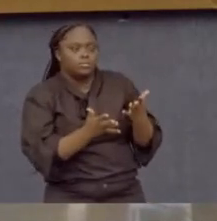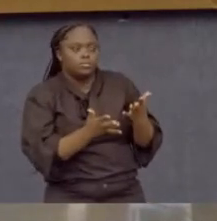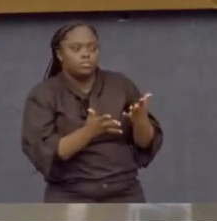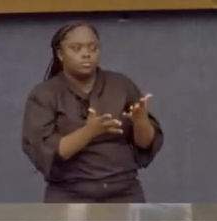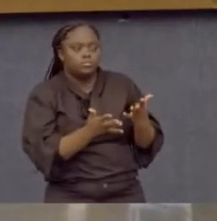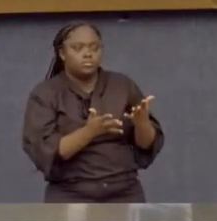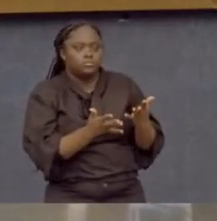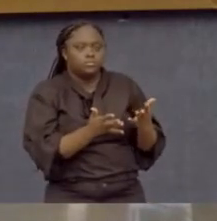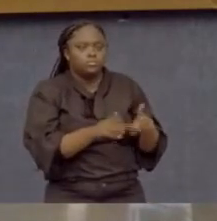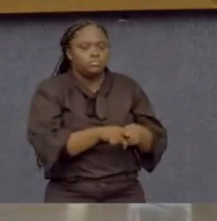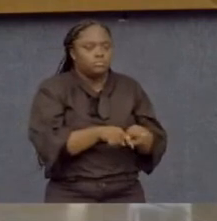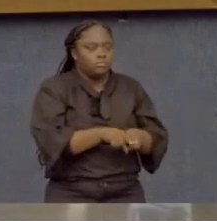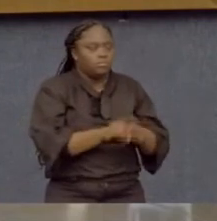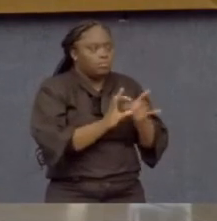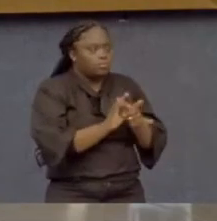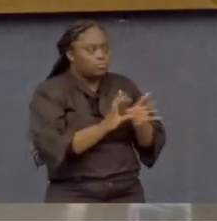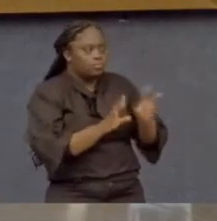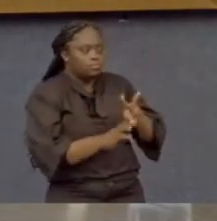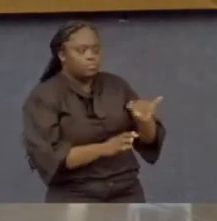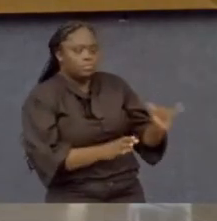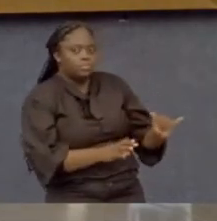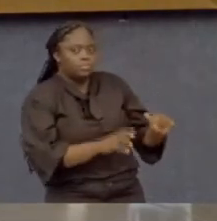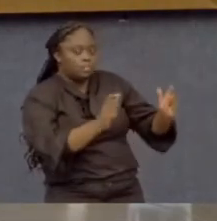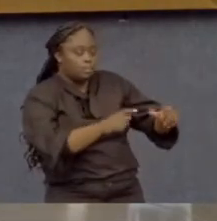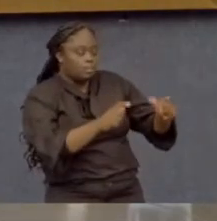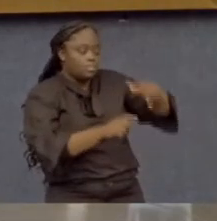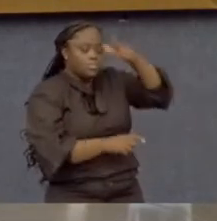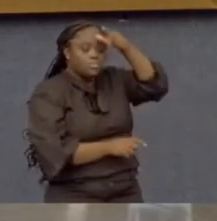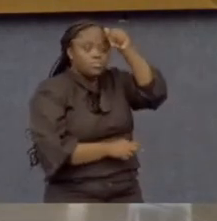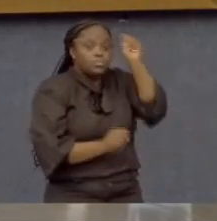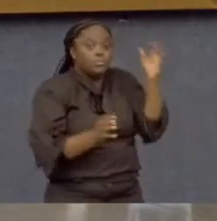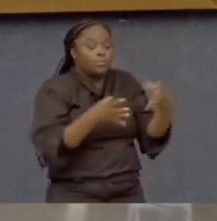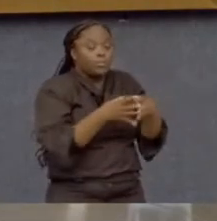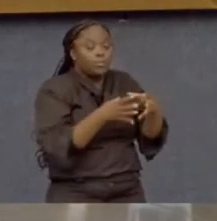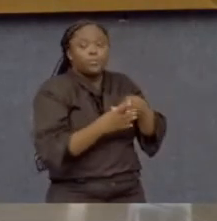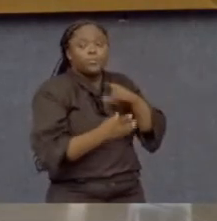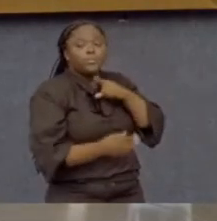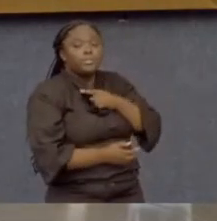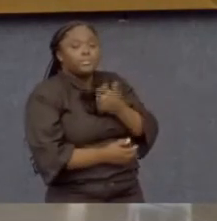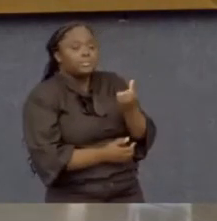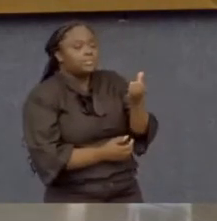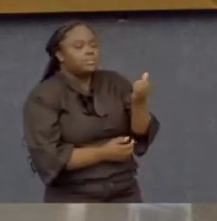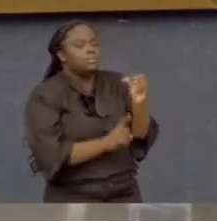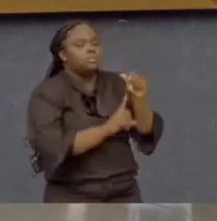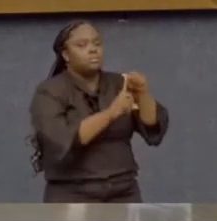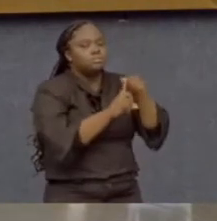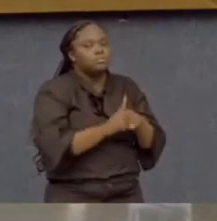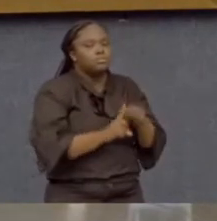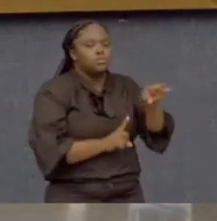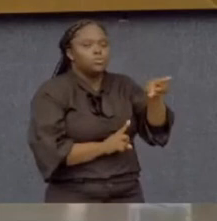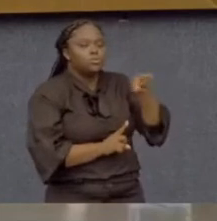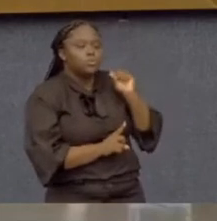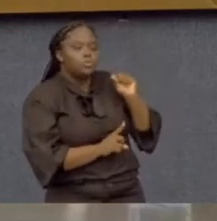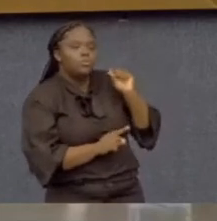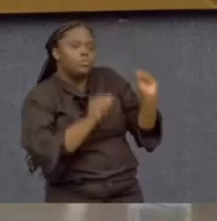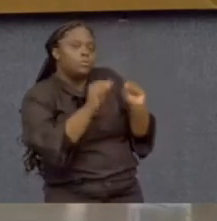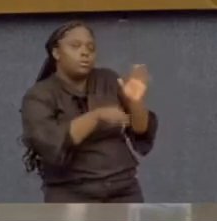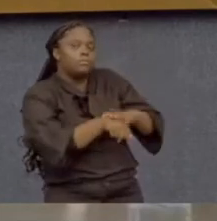ainda está para autorizar ainda os equipamentos públicos, e o grupo tem 6 meses para definir o que vai fazer